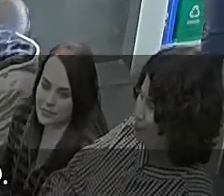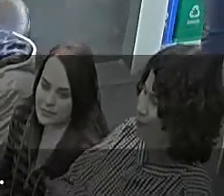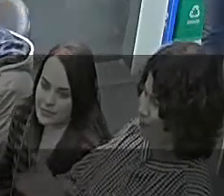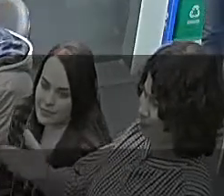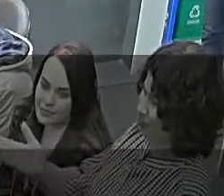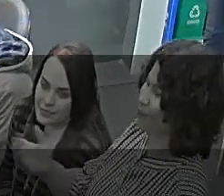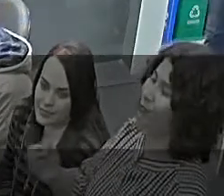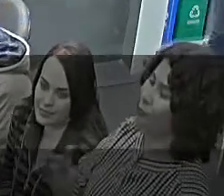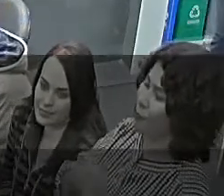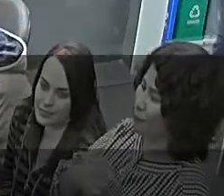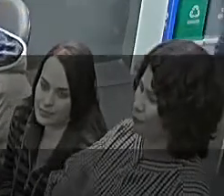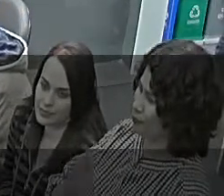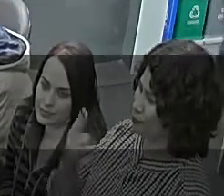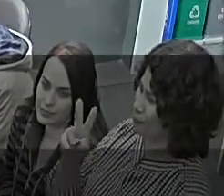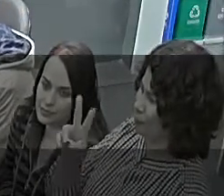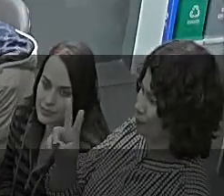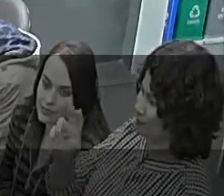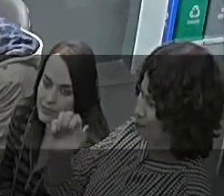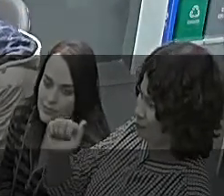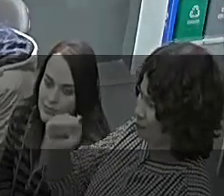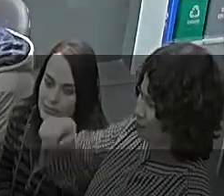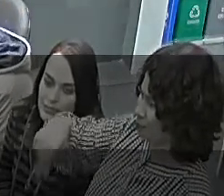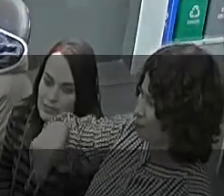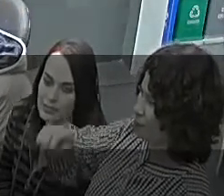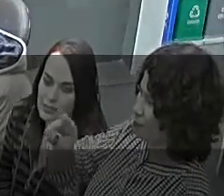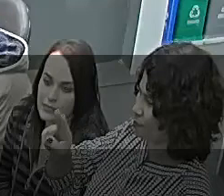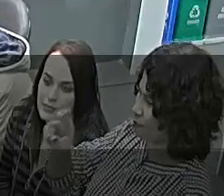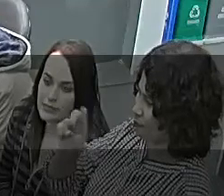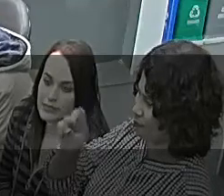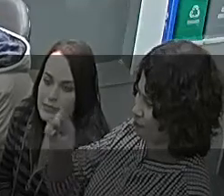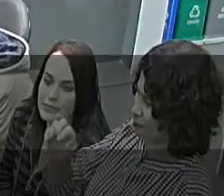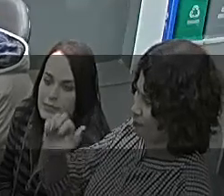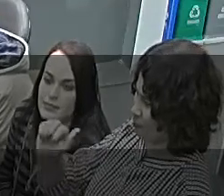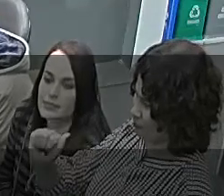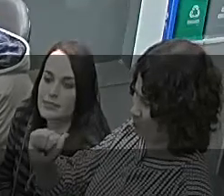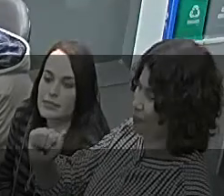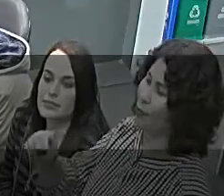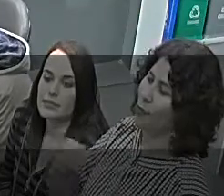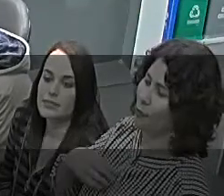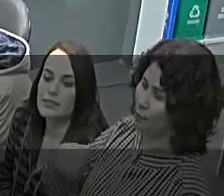Boa tarde para vocês. Meu nome é Vanusa.